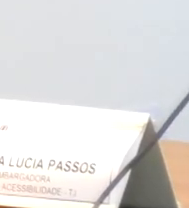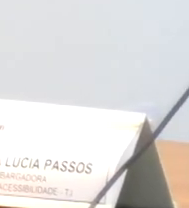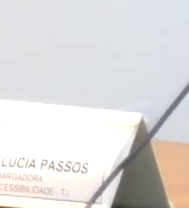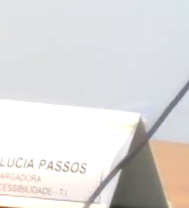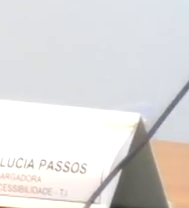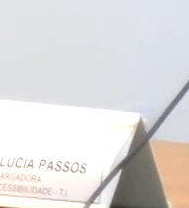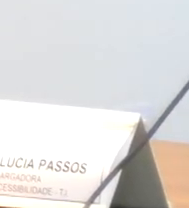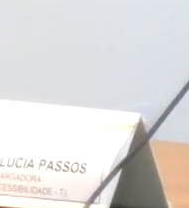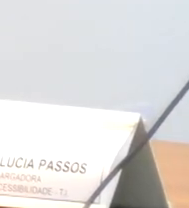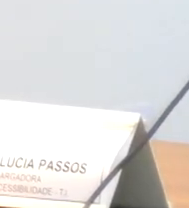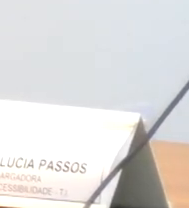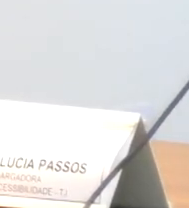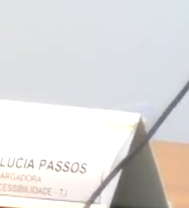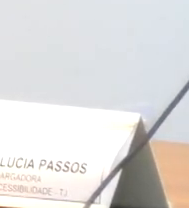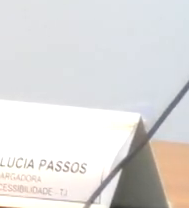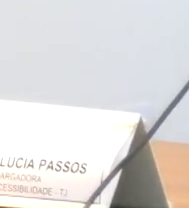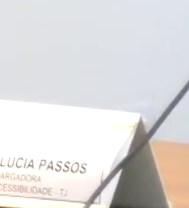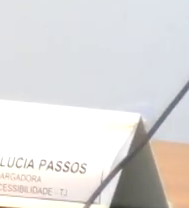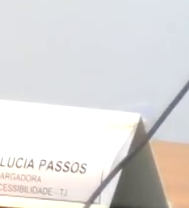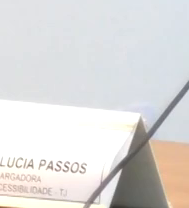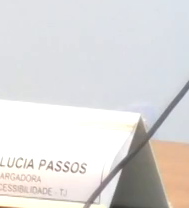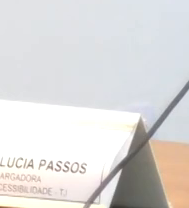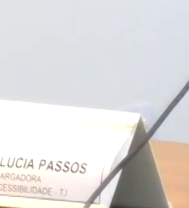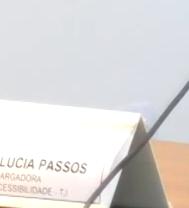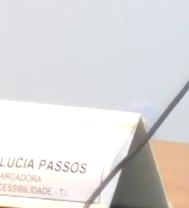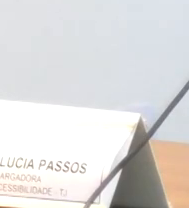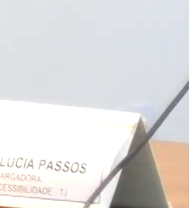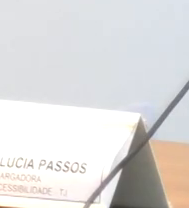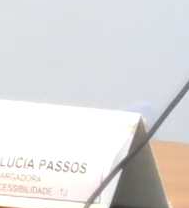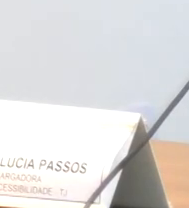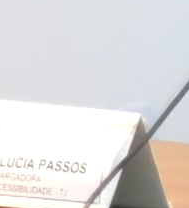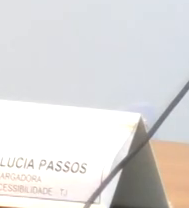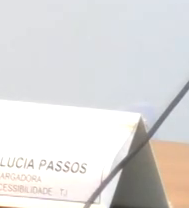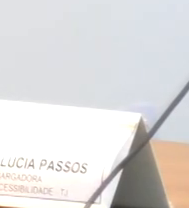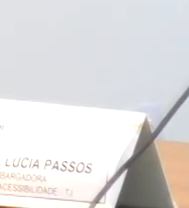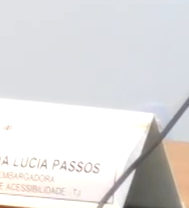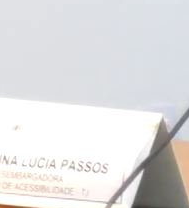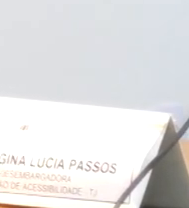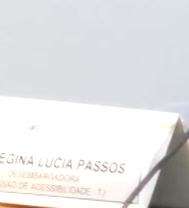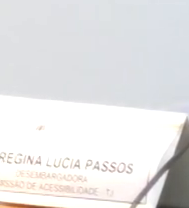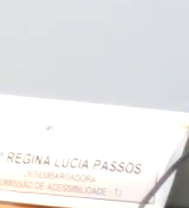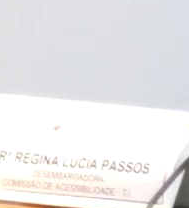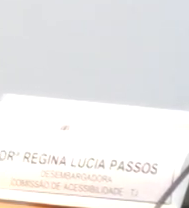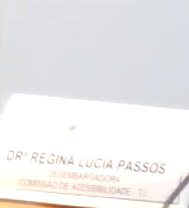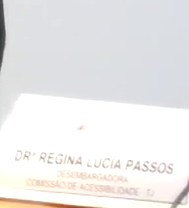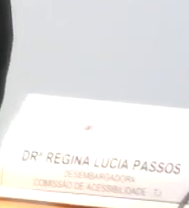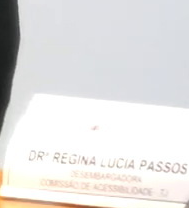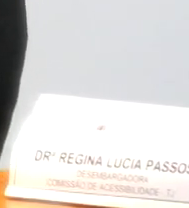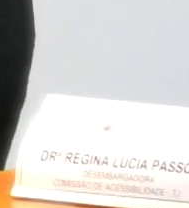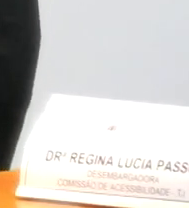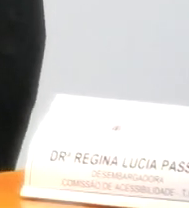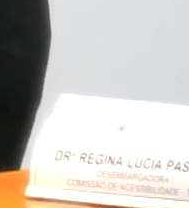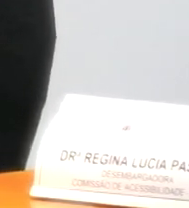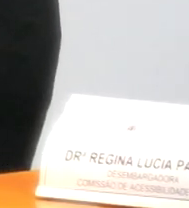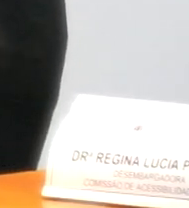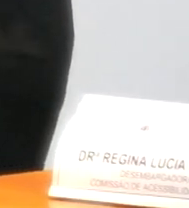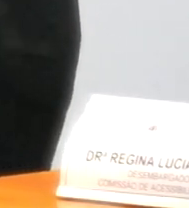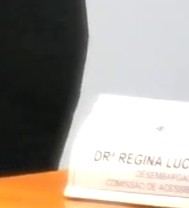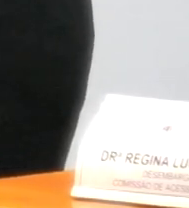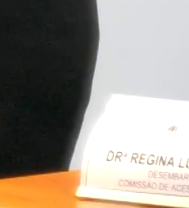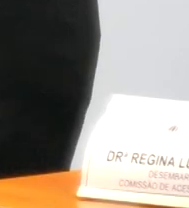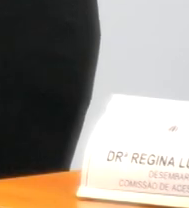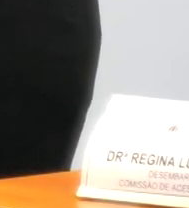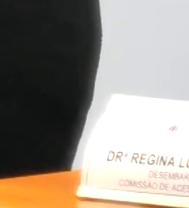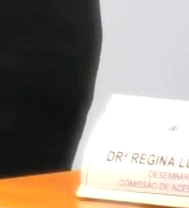possibilita estar mas esse é o problema é nesse ponto que a gente se esbarra porque está no rol como você pontuou mas o